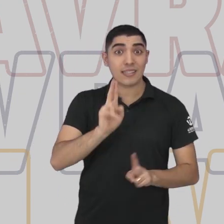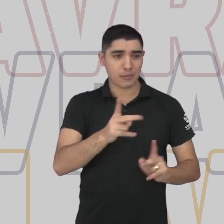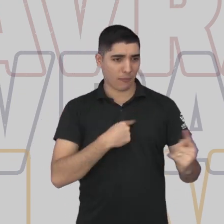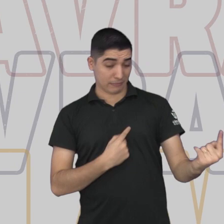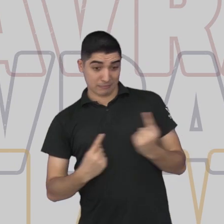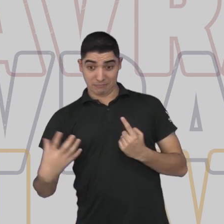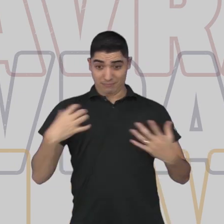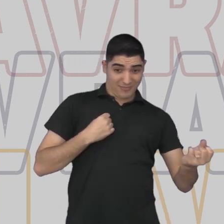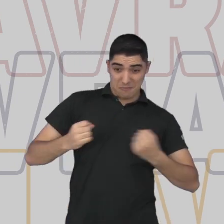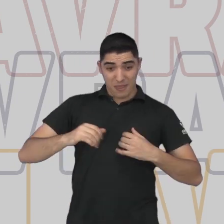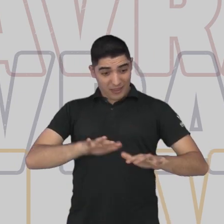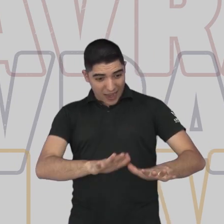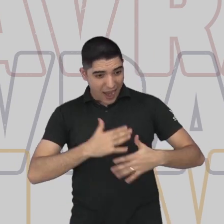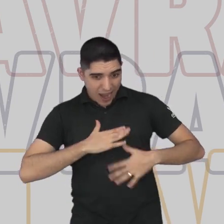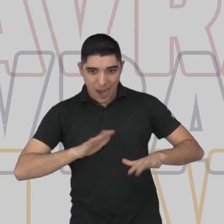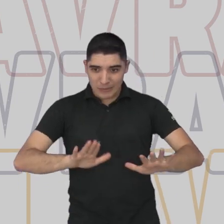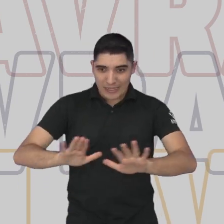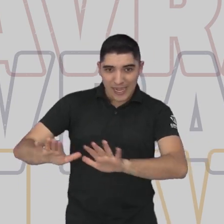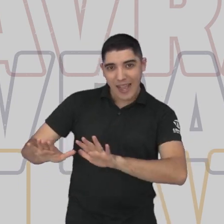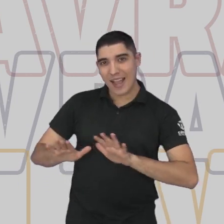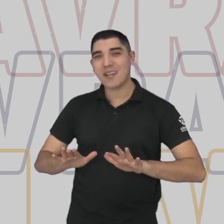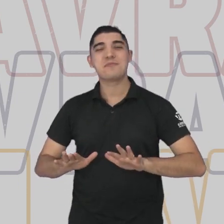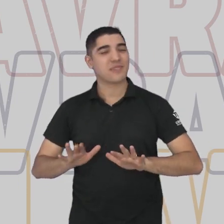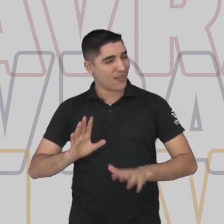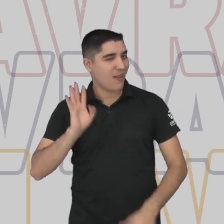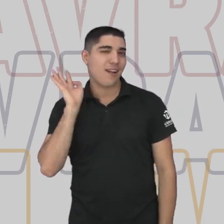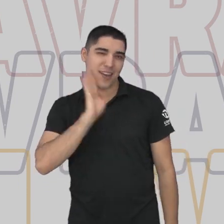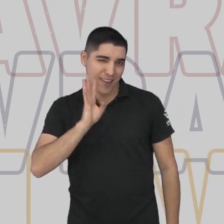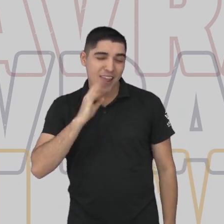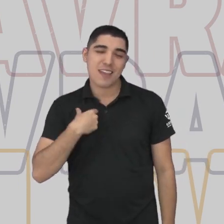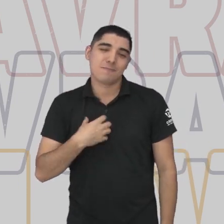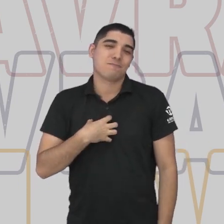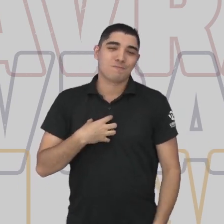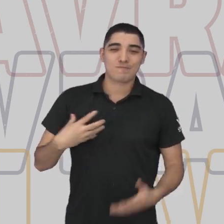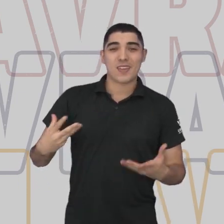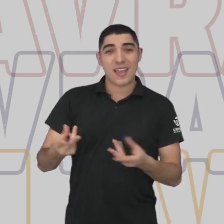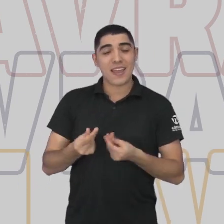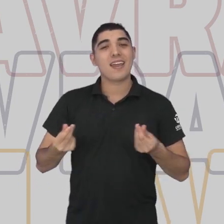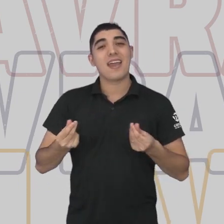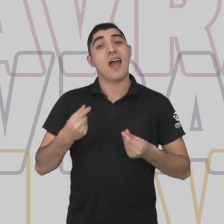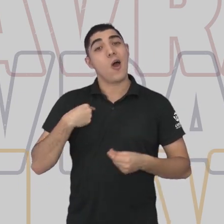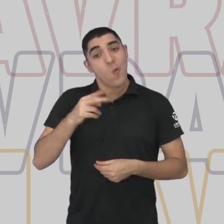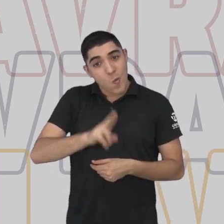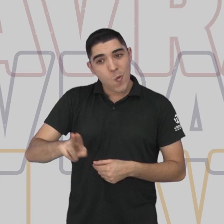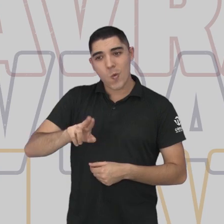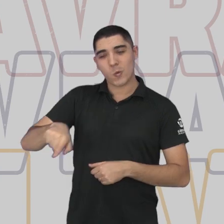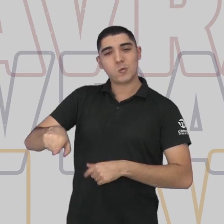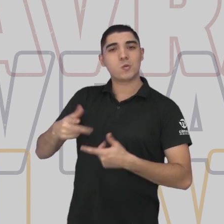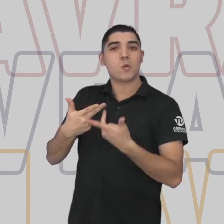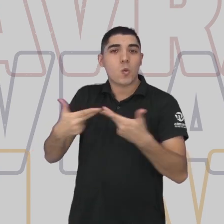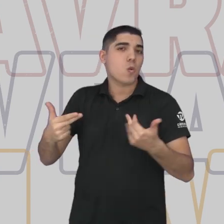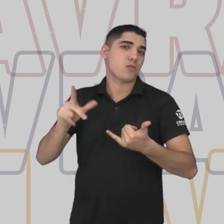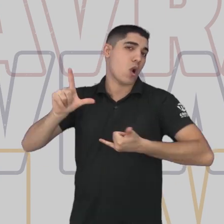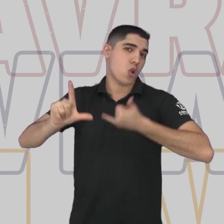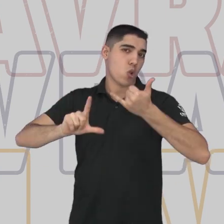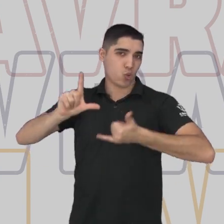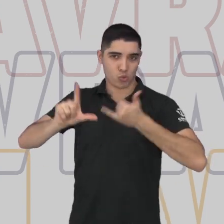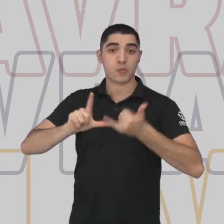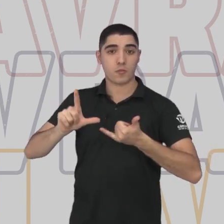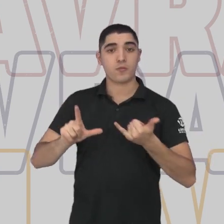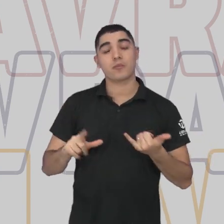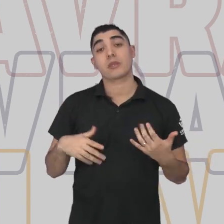invade o meu espaço para querer pegar. Então isso é muito legal, a gente acaba utilizando essas partes lúdicas,